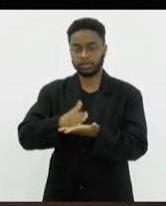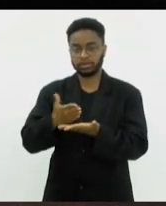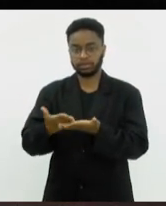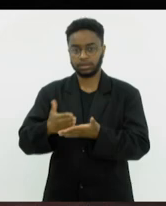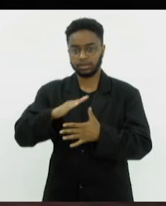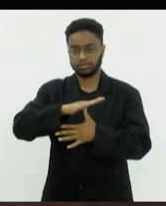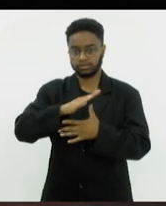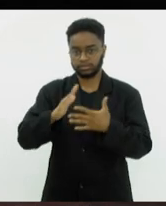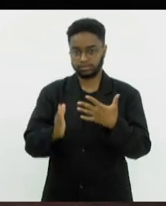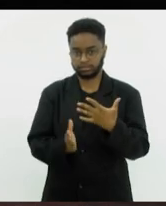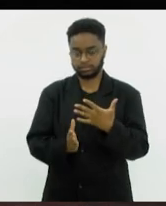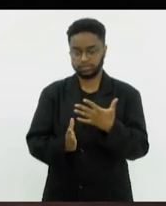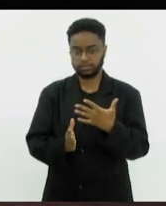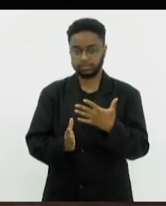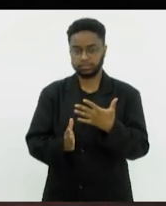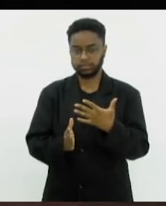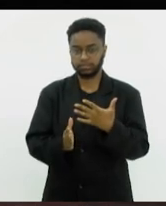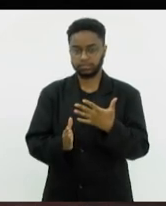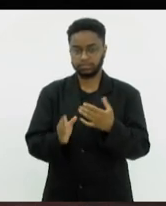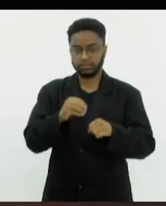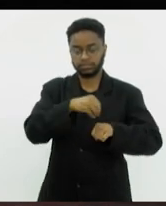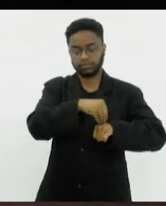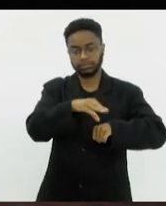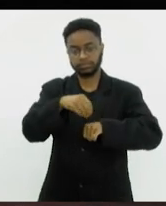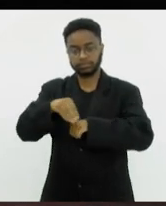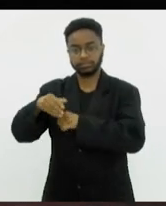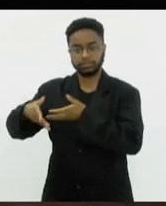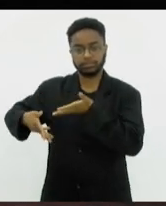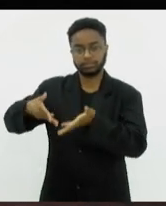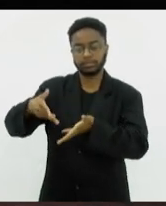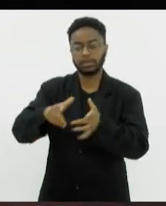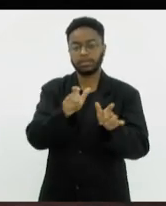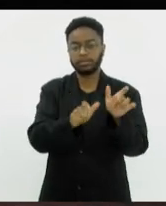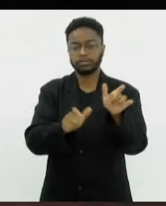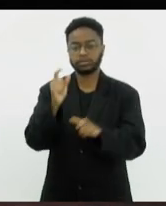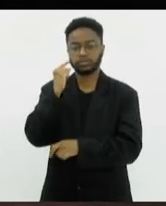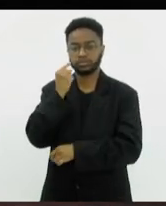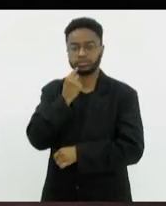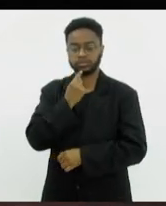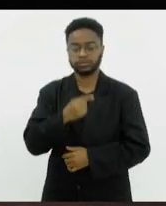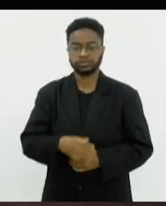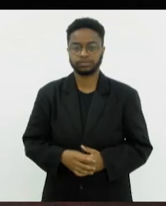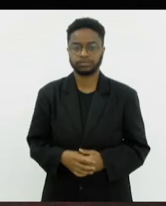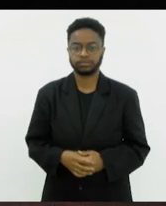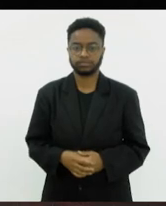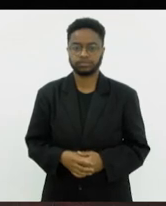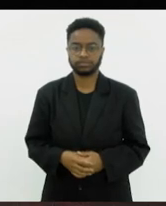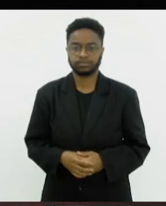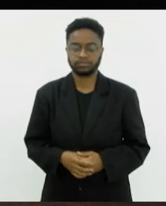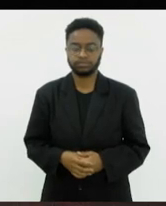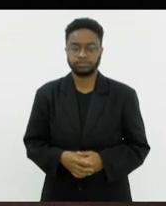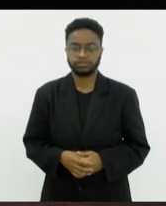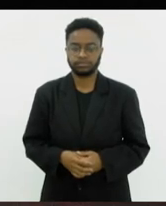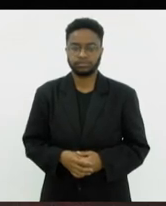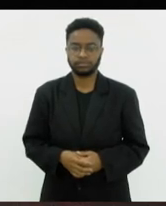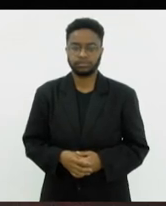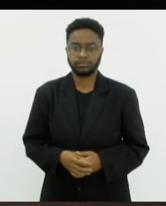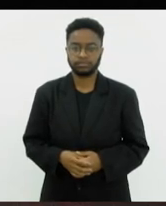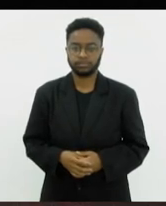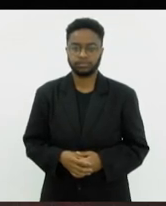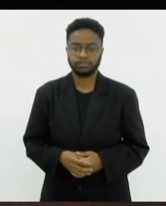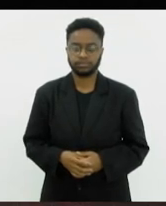da língua de Libras, que leva a nossa voz aos deficientes auditivos. Primeiro,